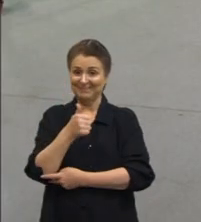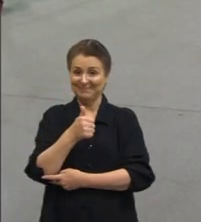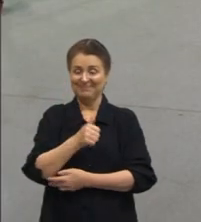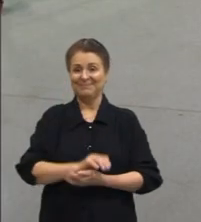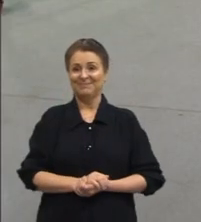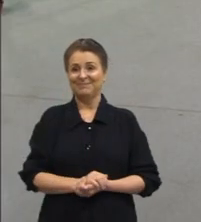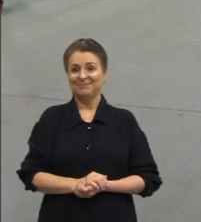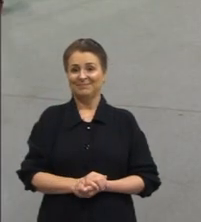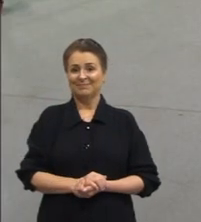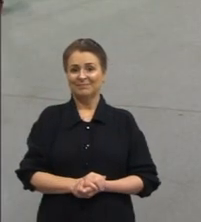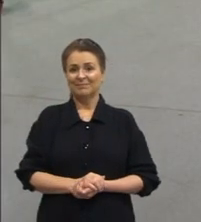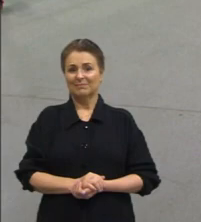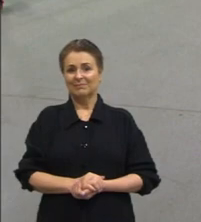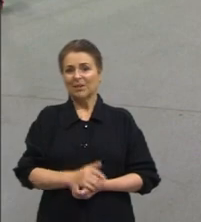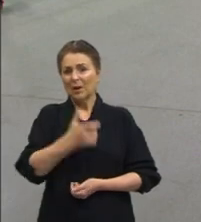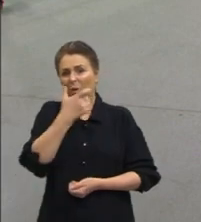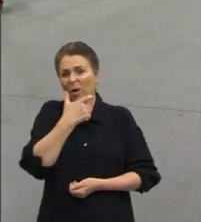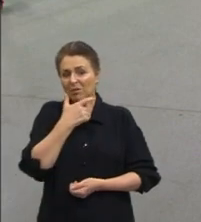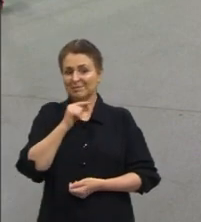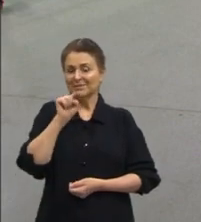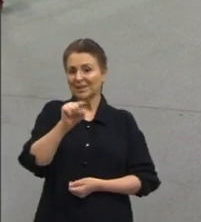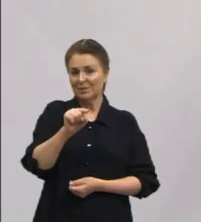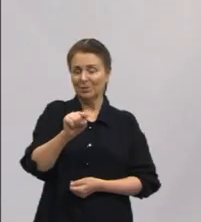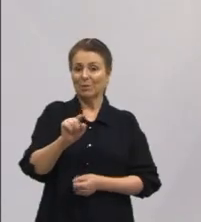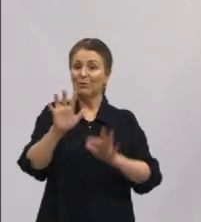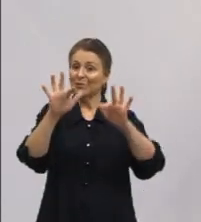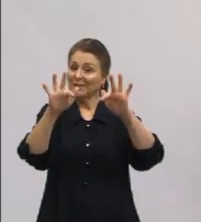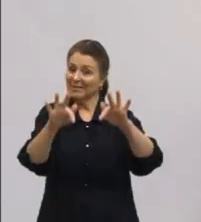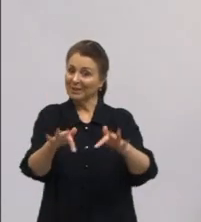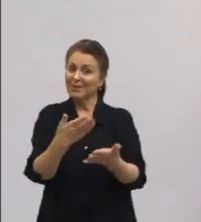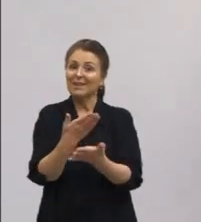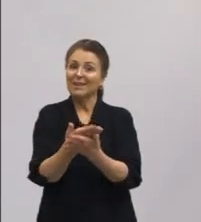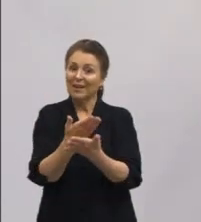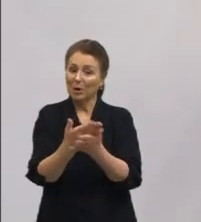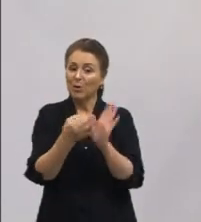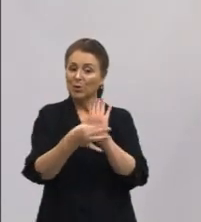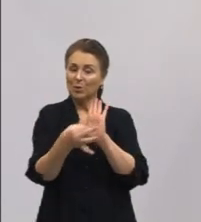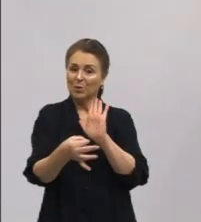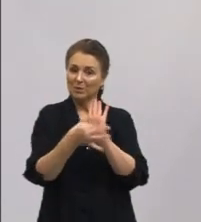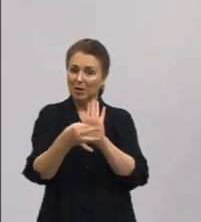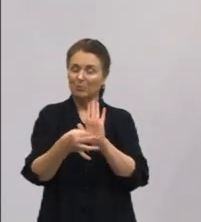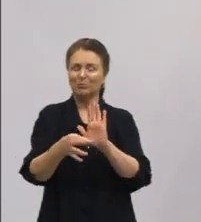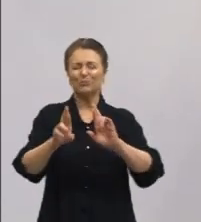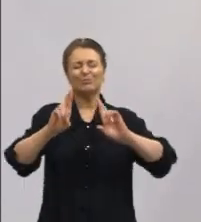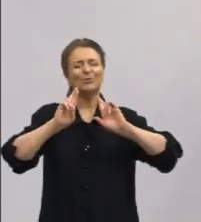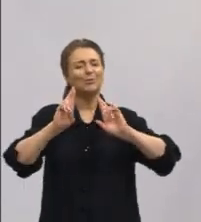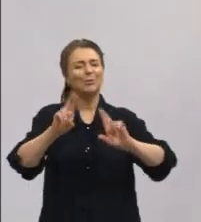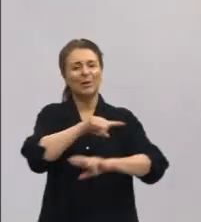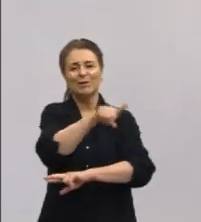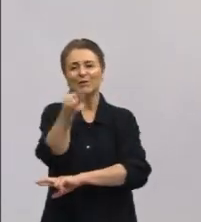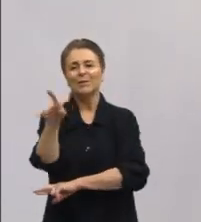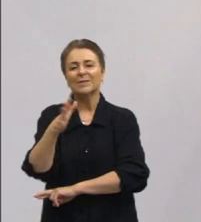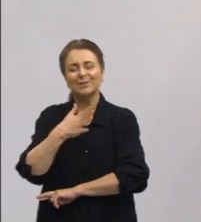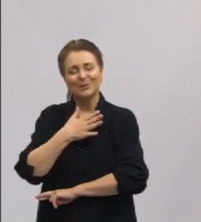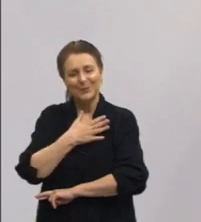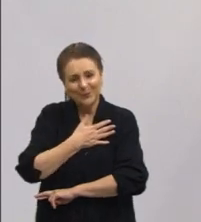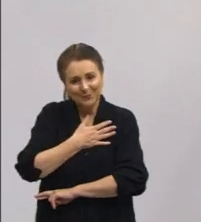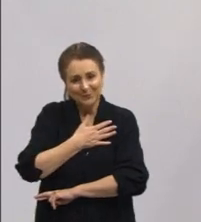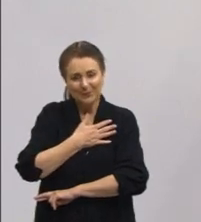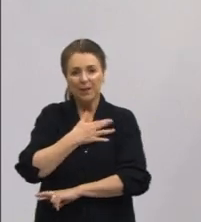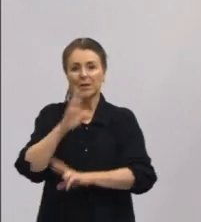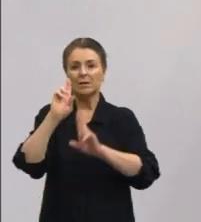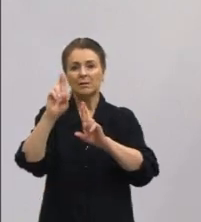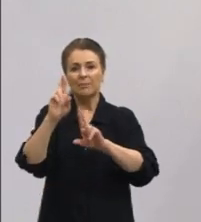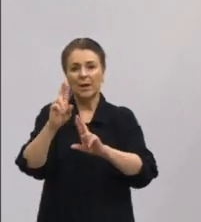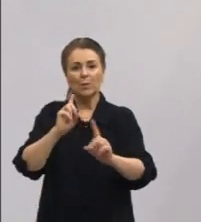isso aí eu acho que é isso então pessoal finalizamos nossa aula por aqui espero que vocês tenham gostado Espero poder